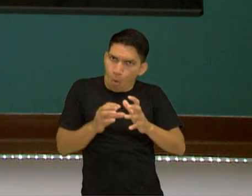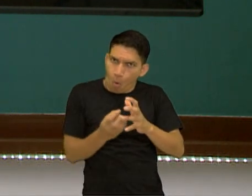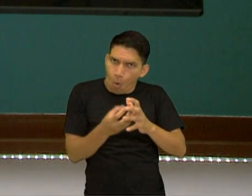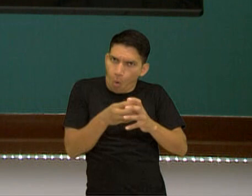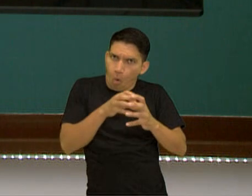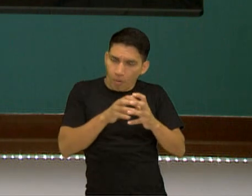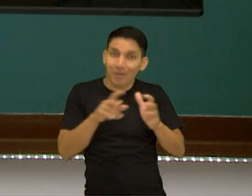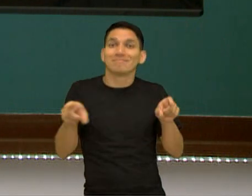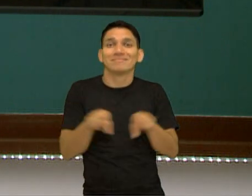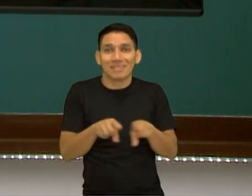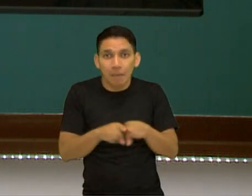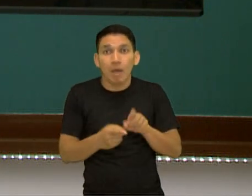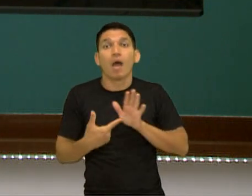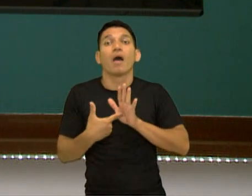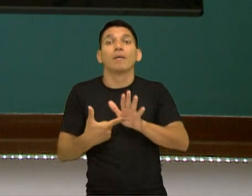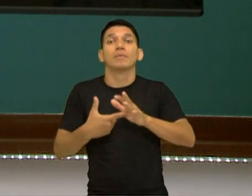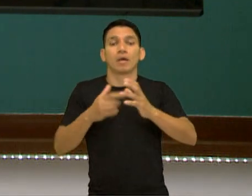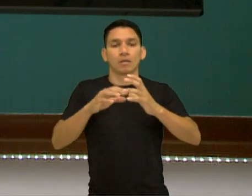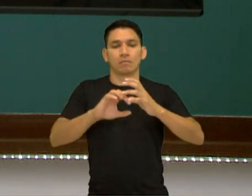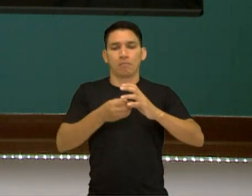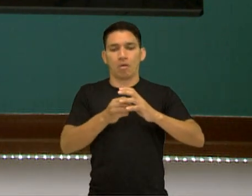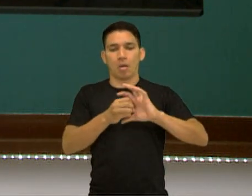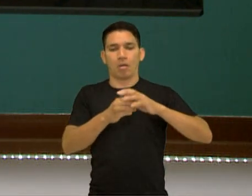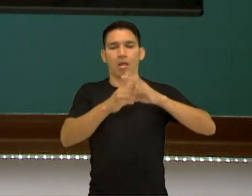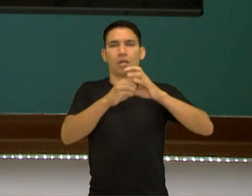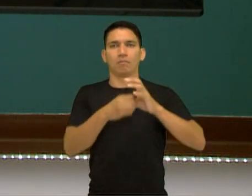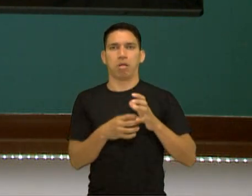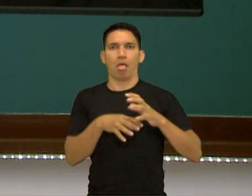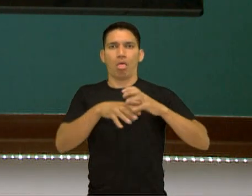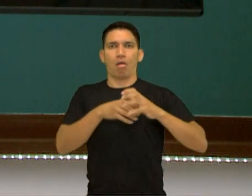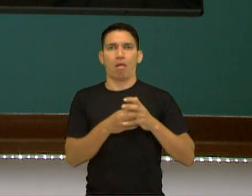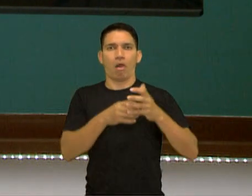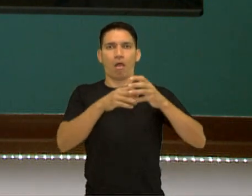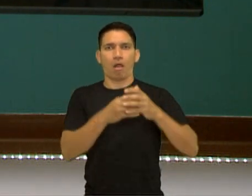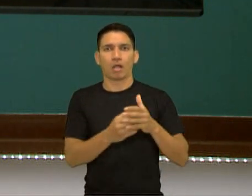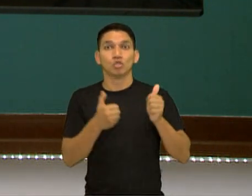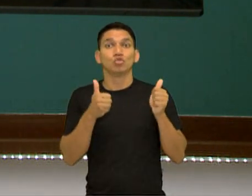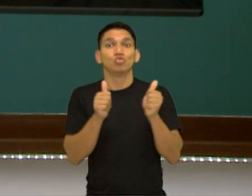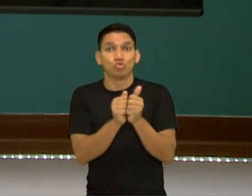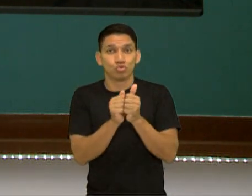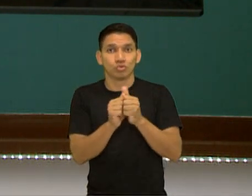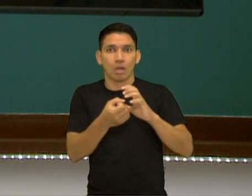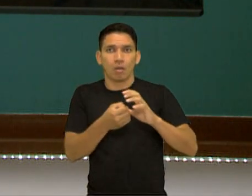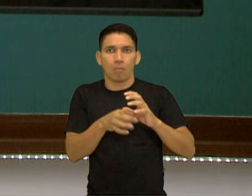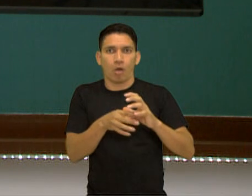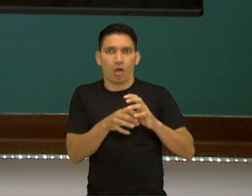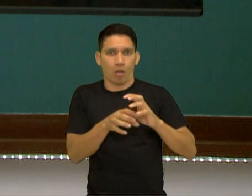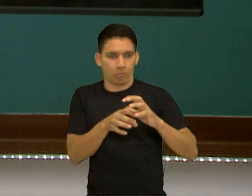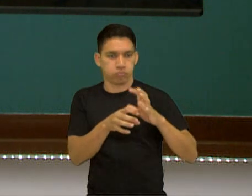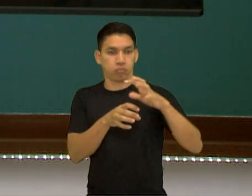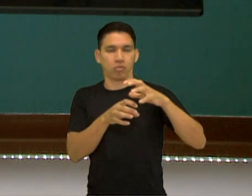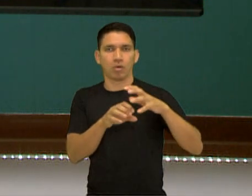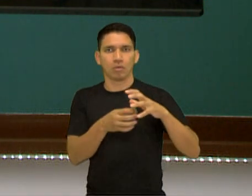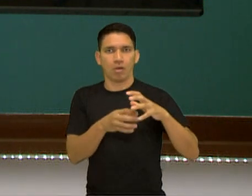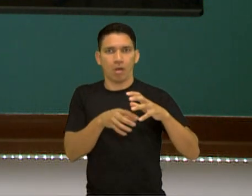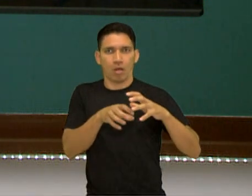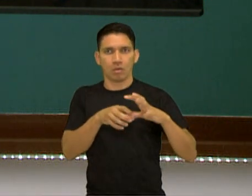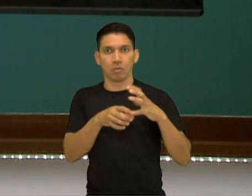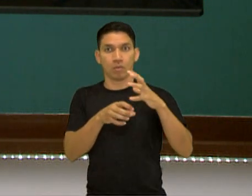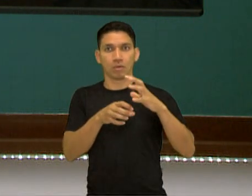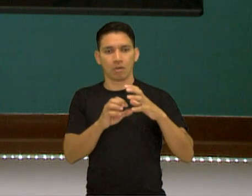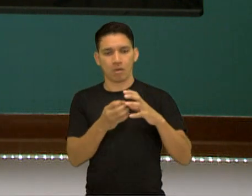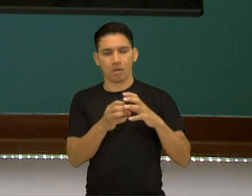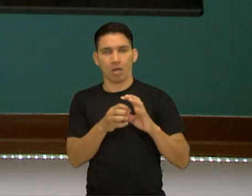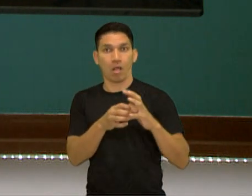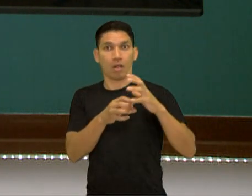se apresentarem na superfície terrestre. E essa apresentação desses fenômenos na superfície terrestre, resultando